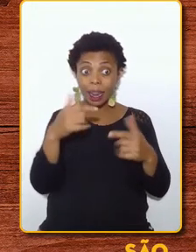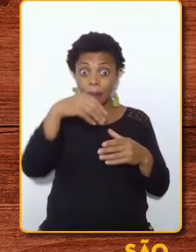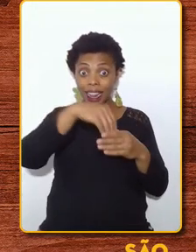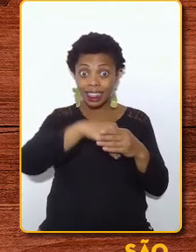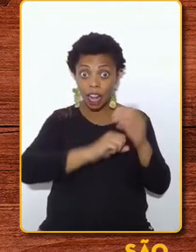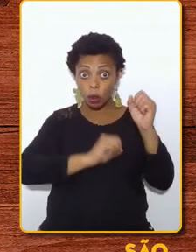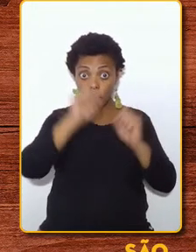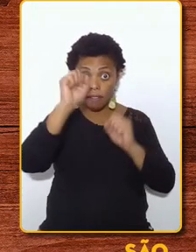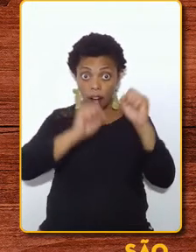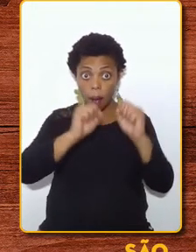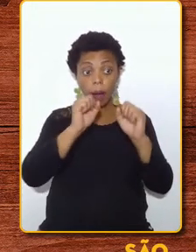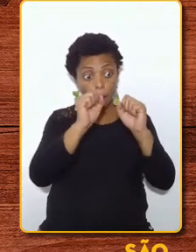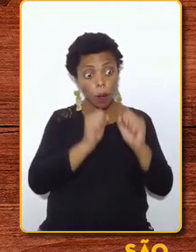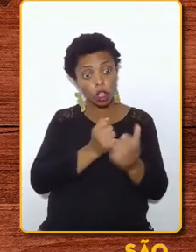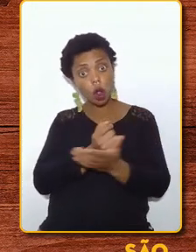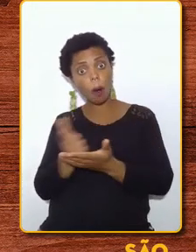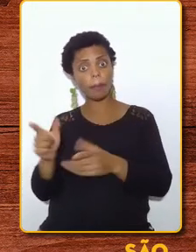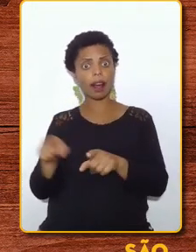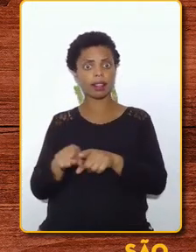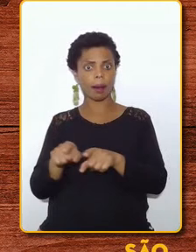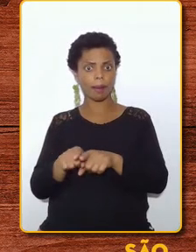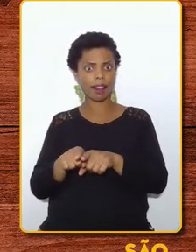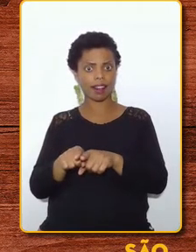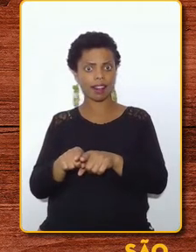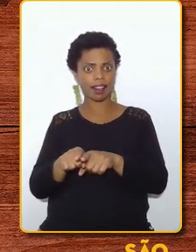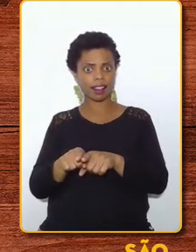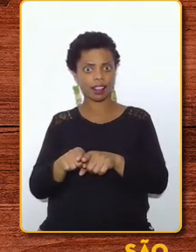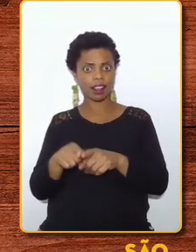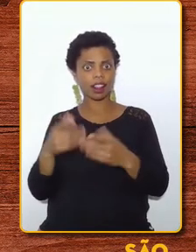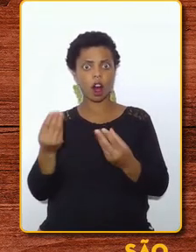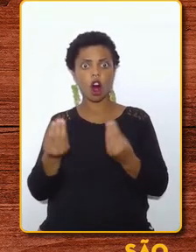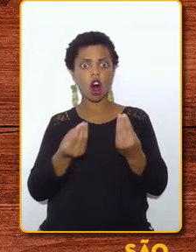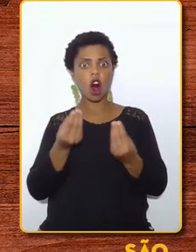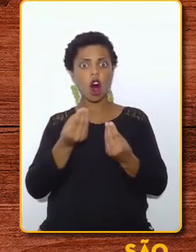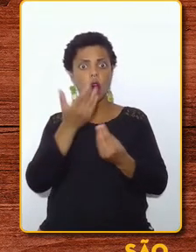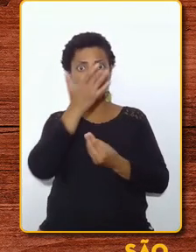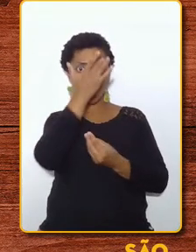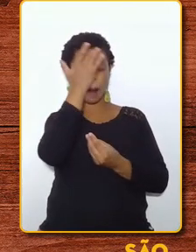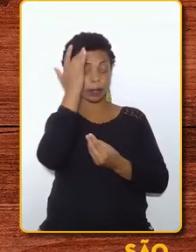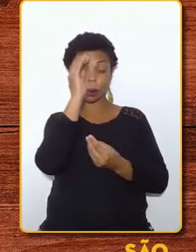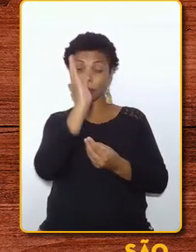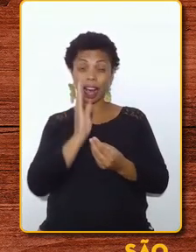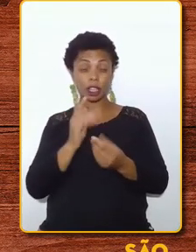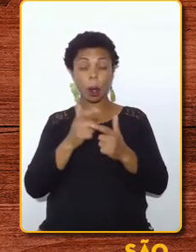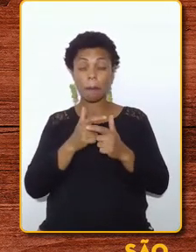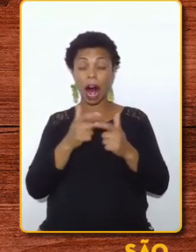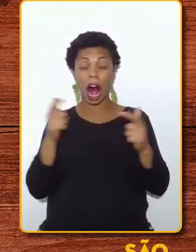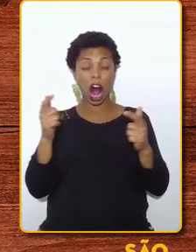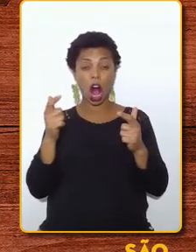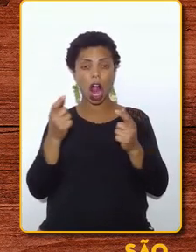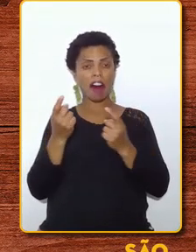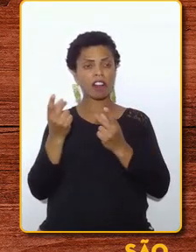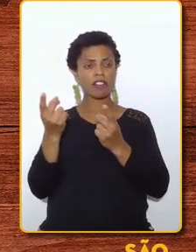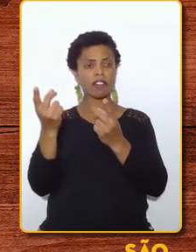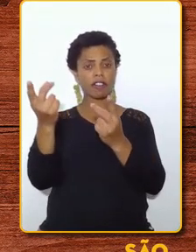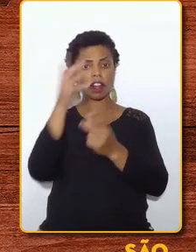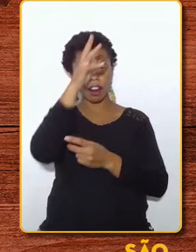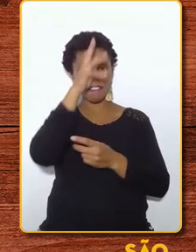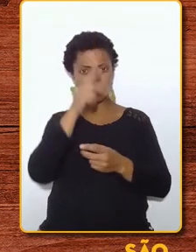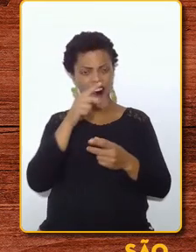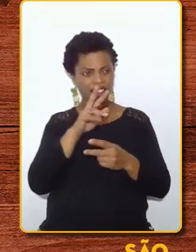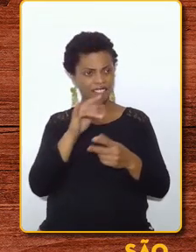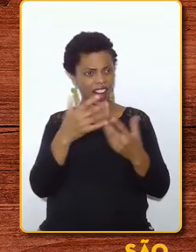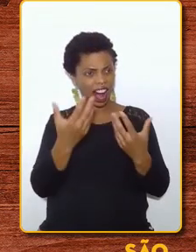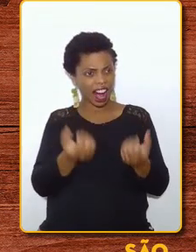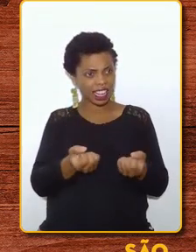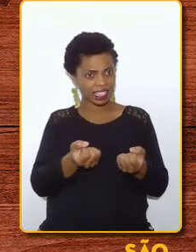Não é possível que os produtores exportadores de frango, o Brasil é o maior exportador do mundo, vão aceitar essa pecha de que no Brasil os trabalhadores